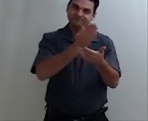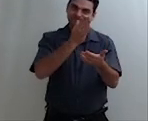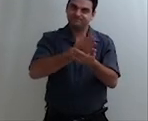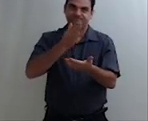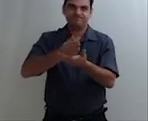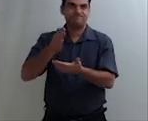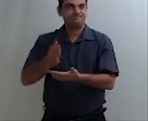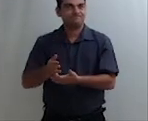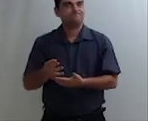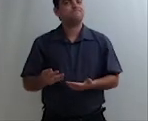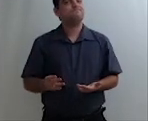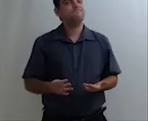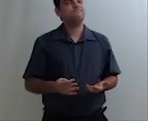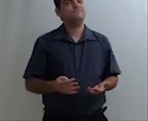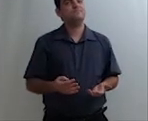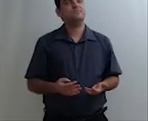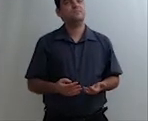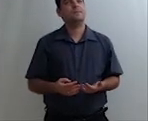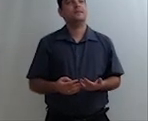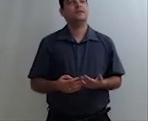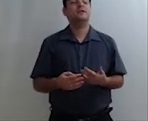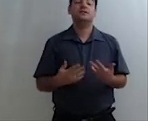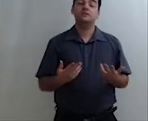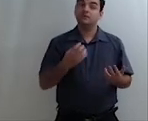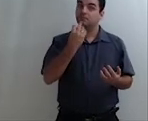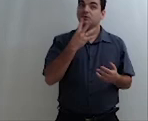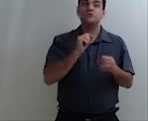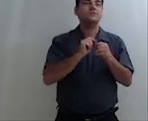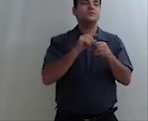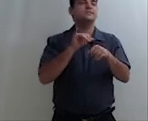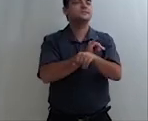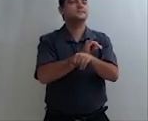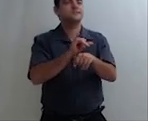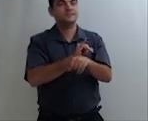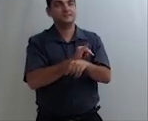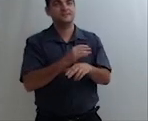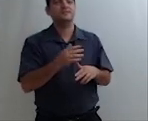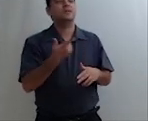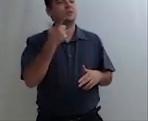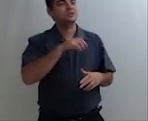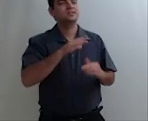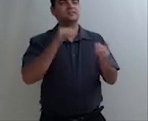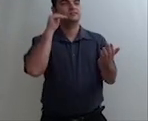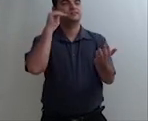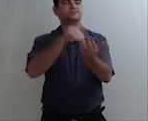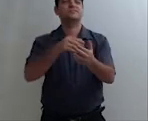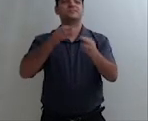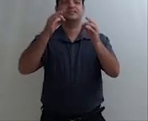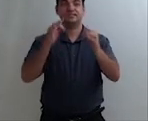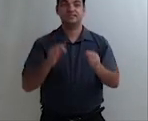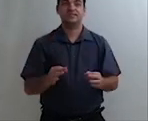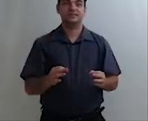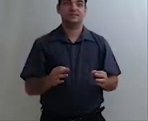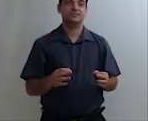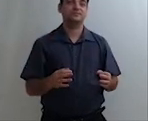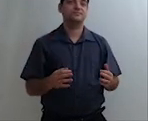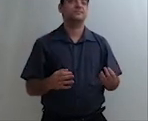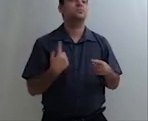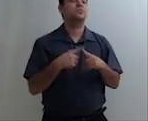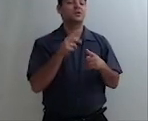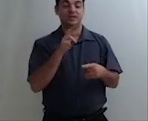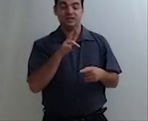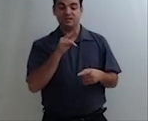em procedimentos descumpridos com grave descumprimento ao rito da